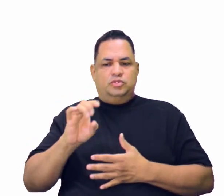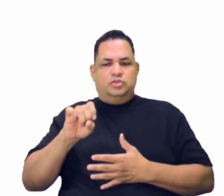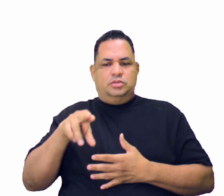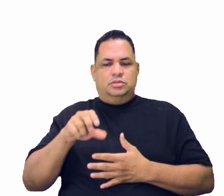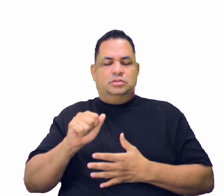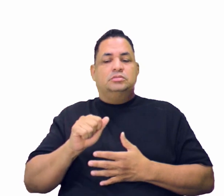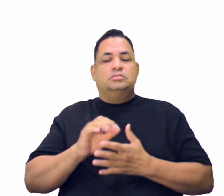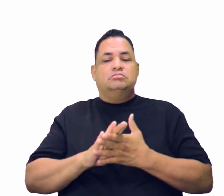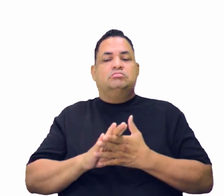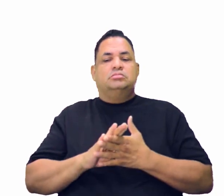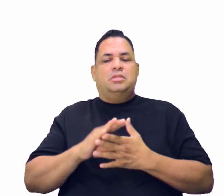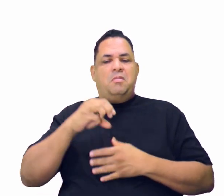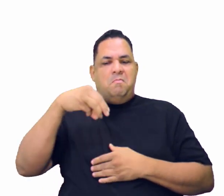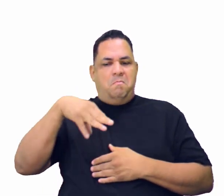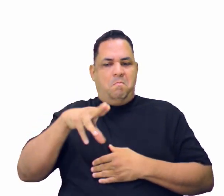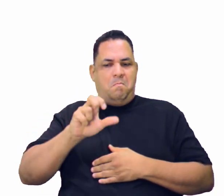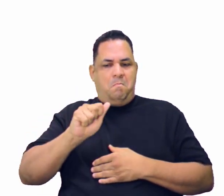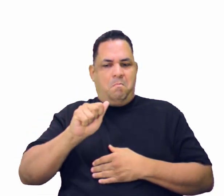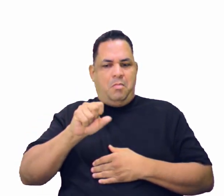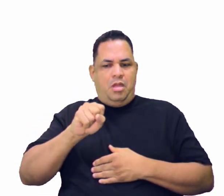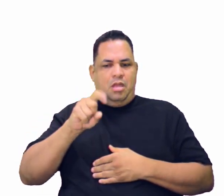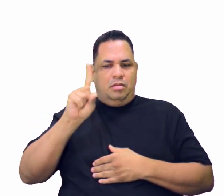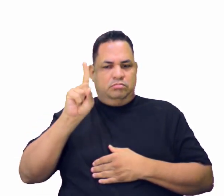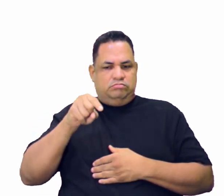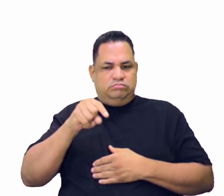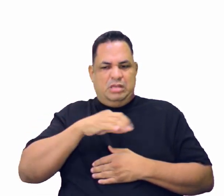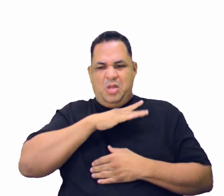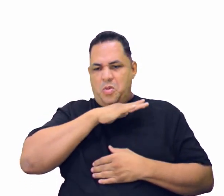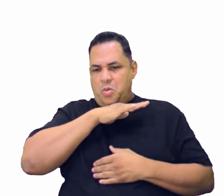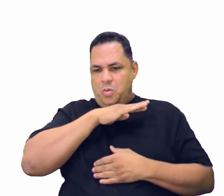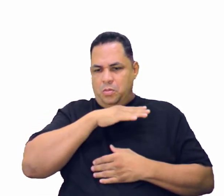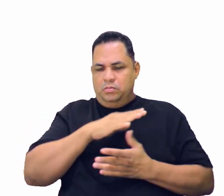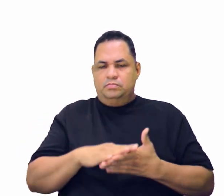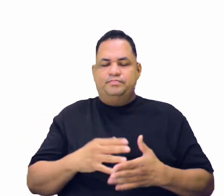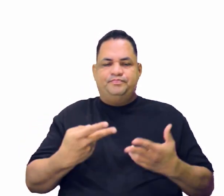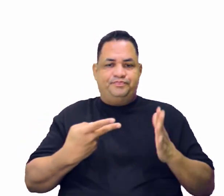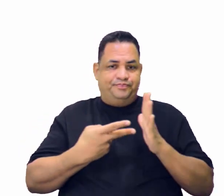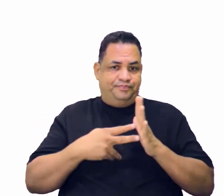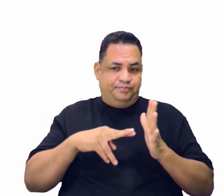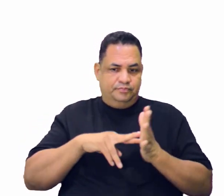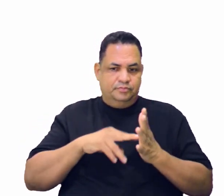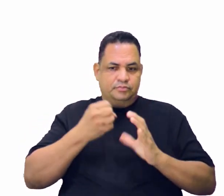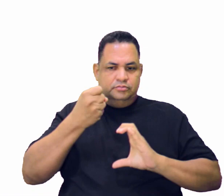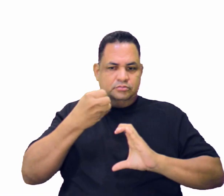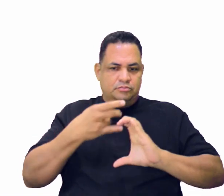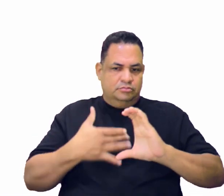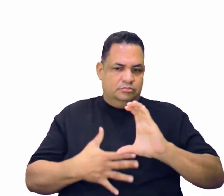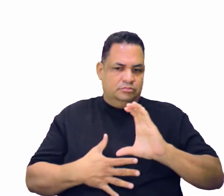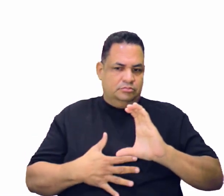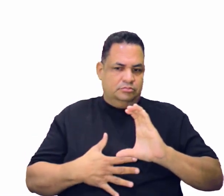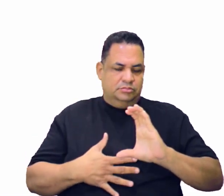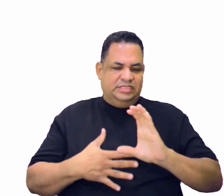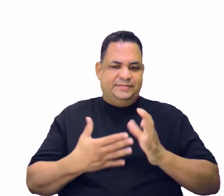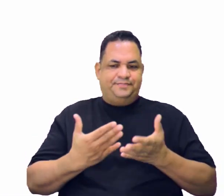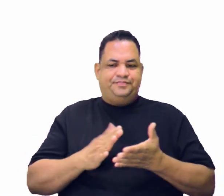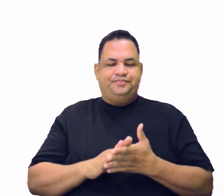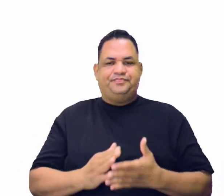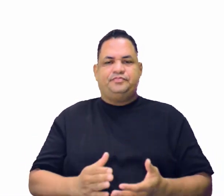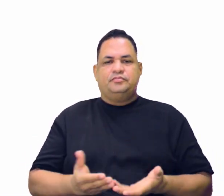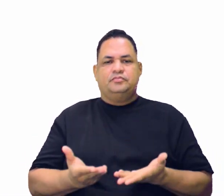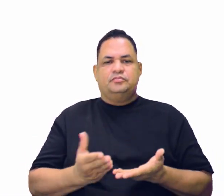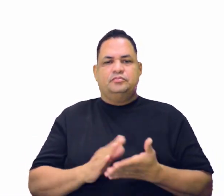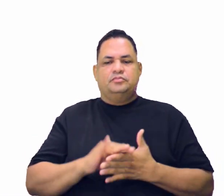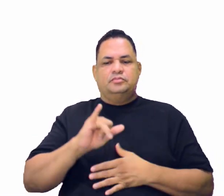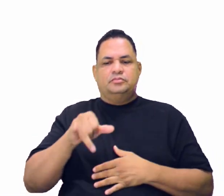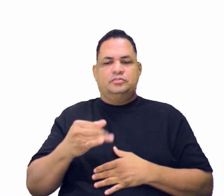são más. Quer dizer que elas são ruins. Beleza? Estão caracterizando, é uma característica